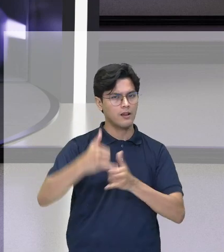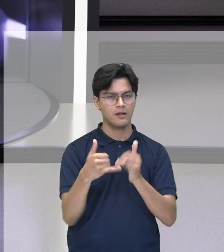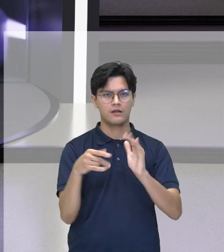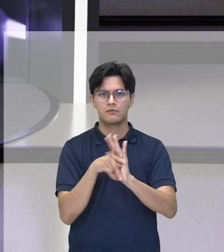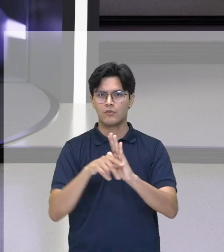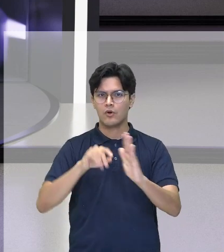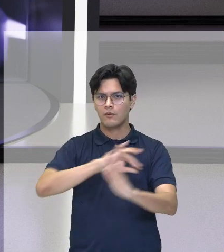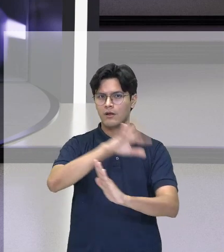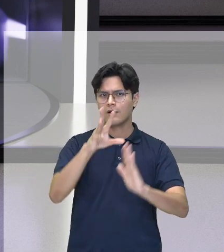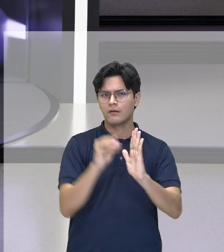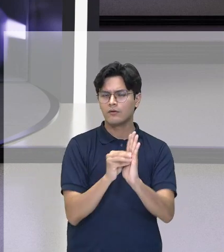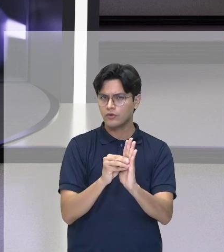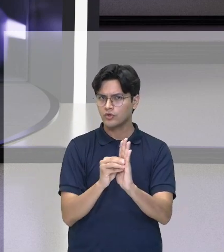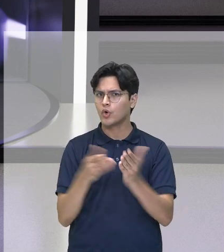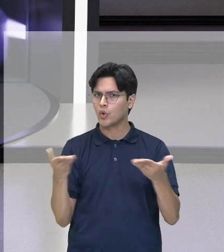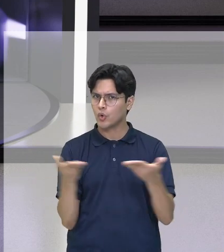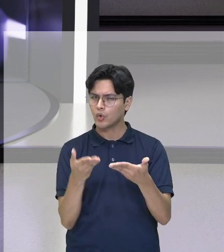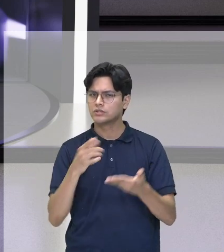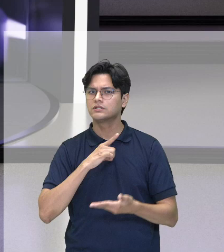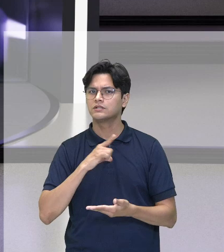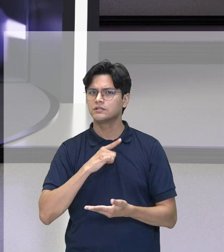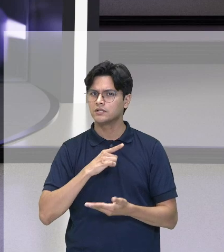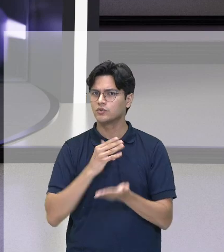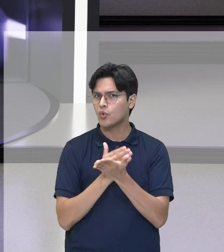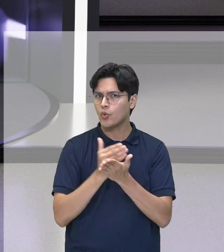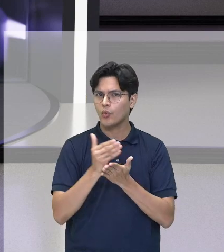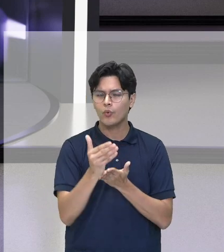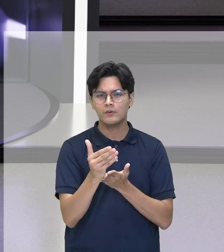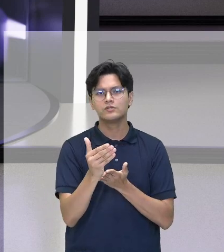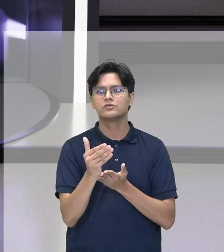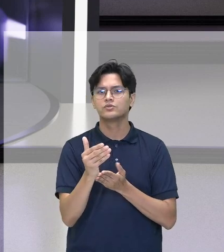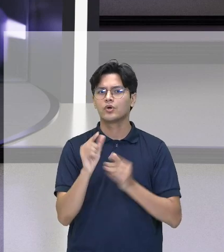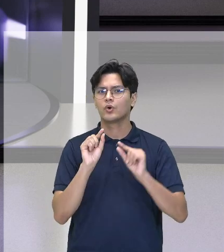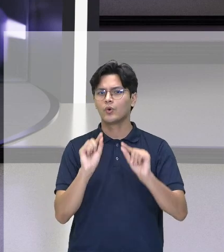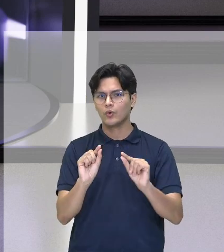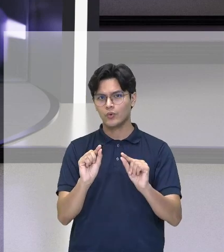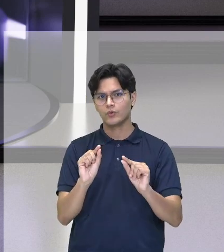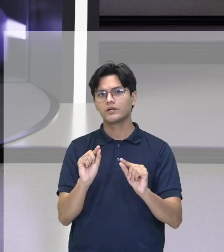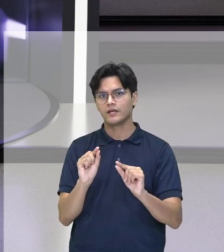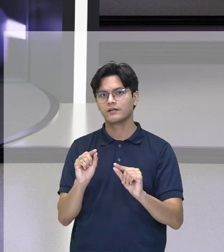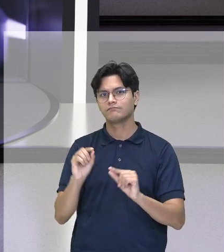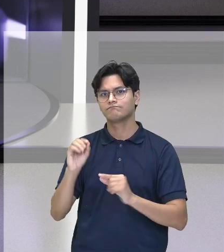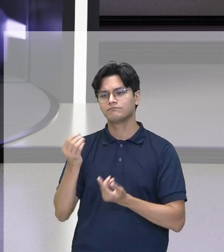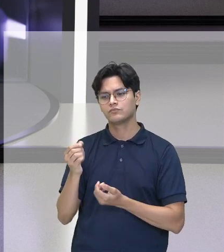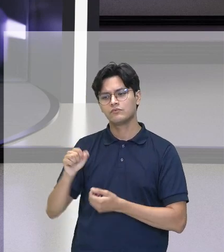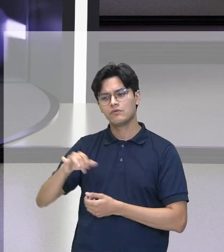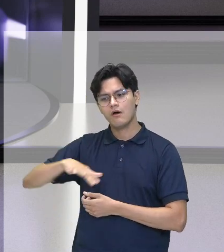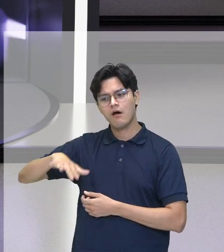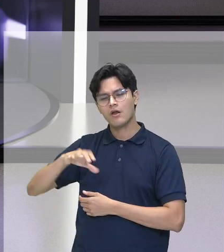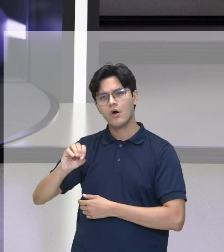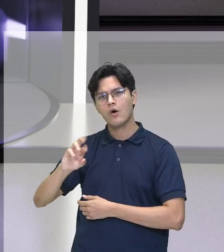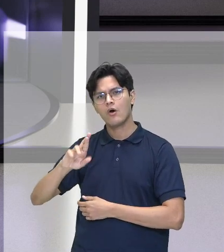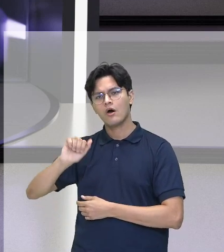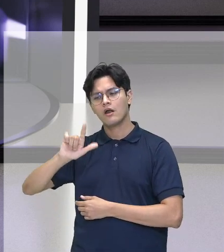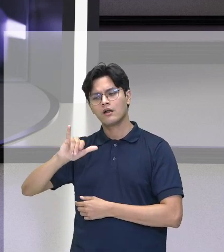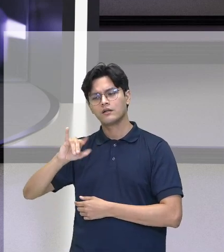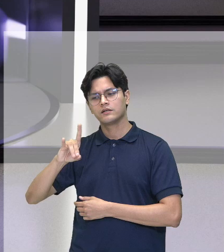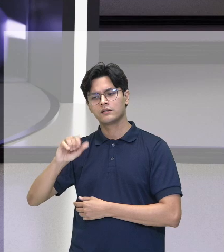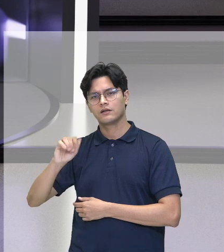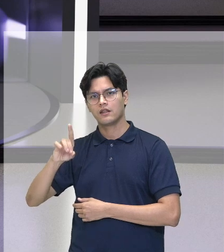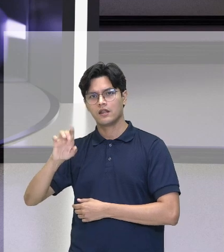nós temos acesso, ele começou no terreno da vida, na oralidade, no boca a boca.